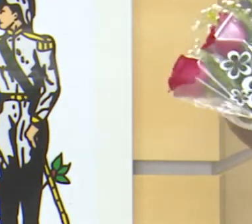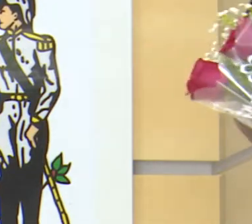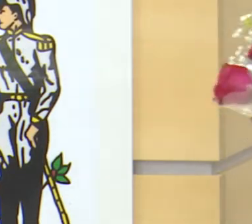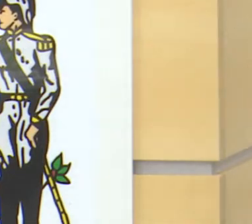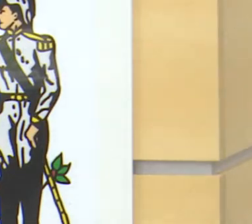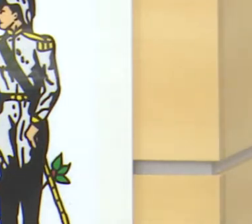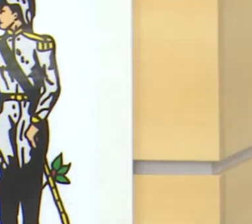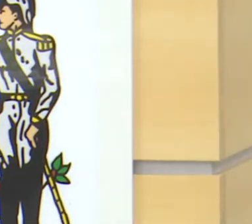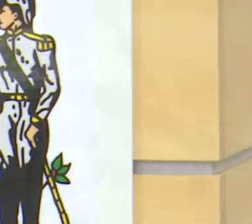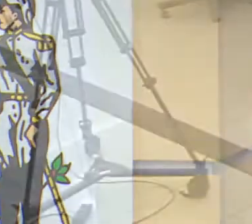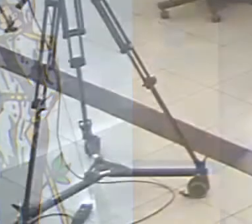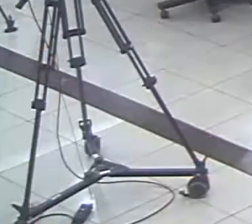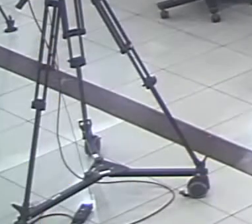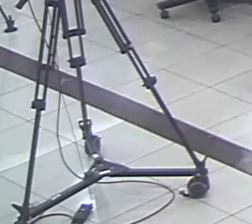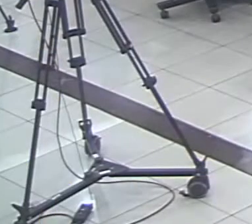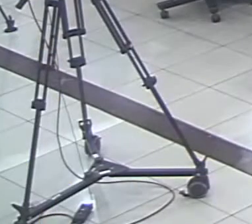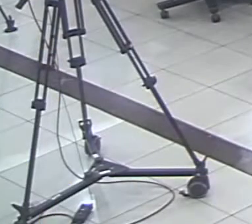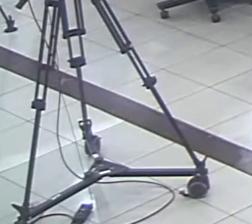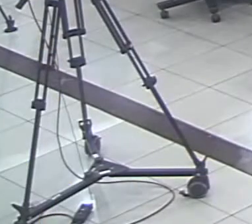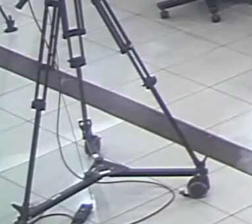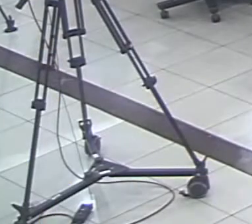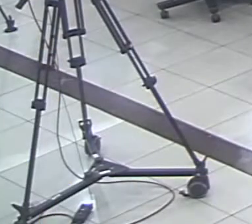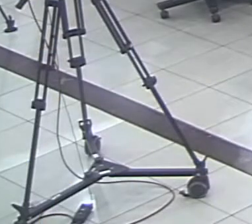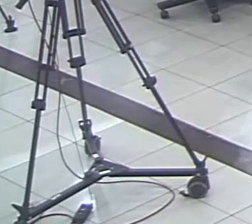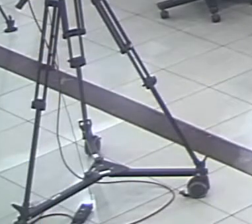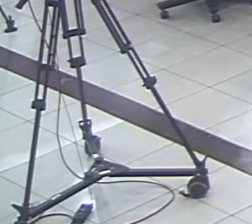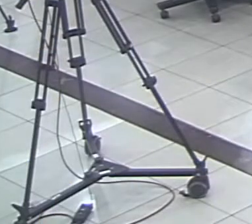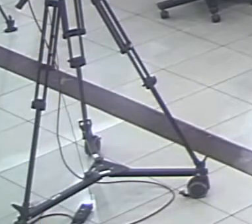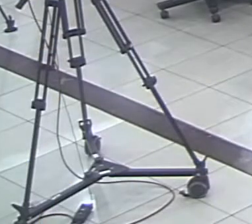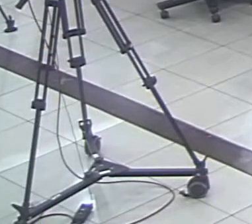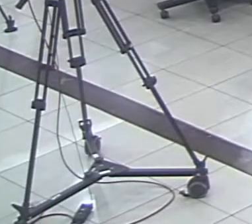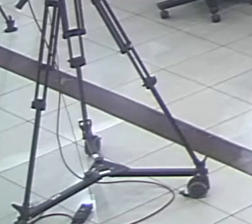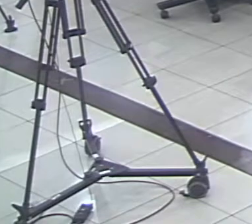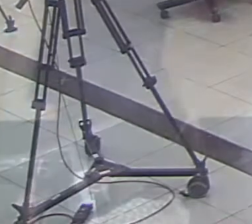E aí E aí E aí